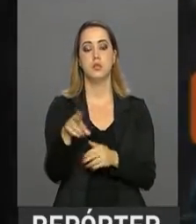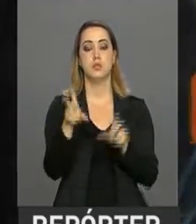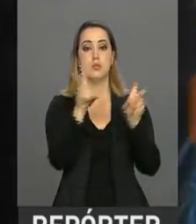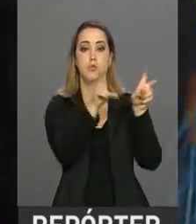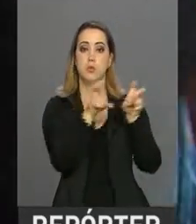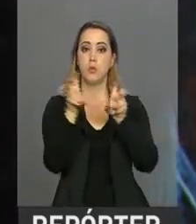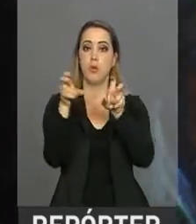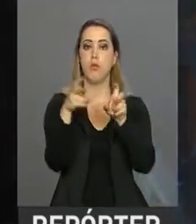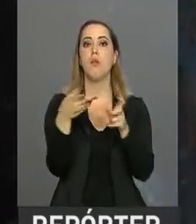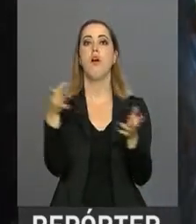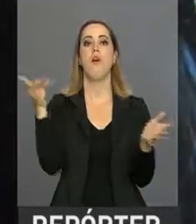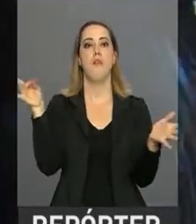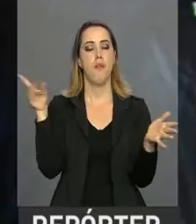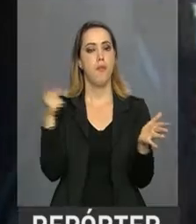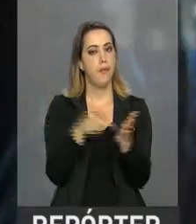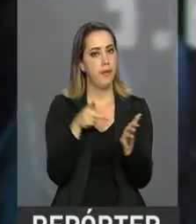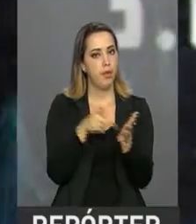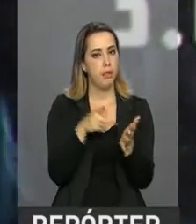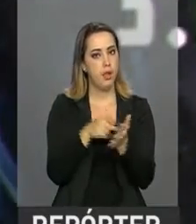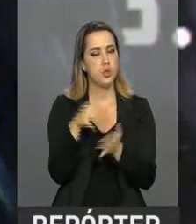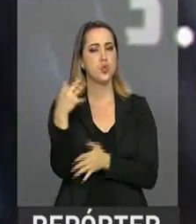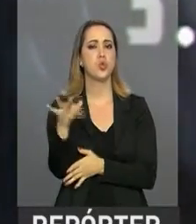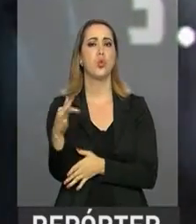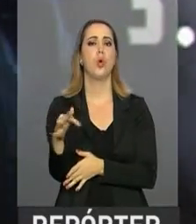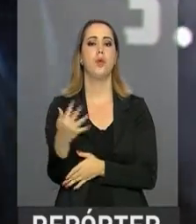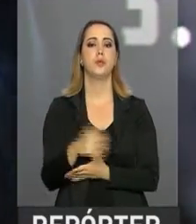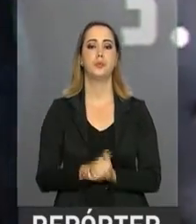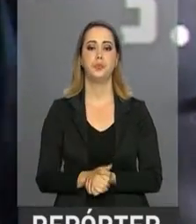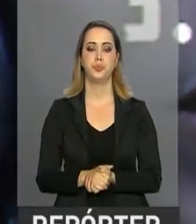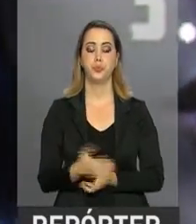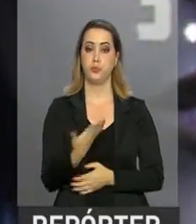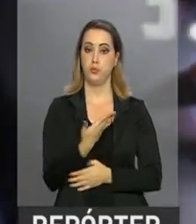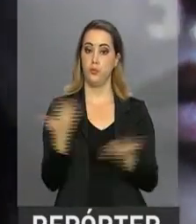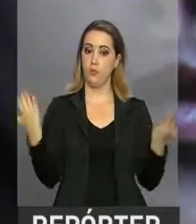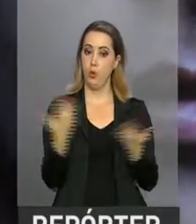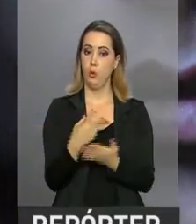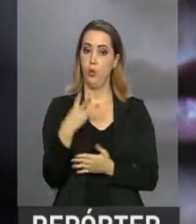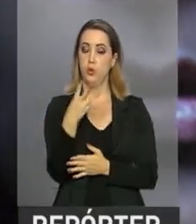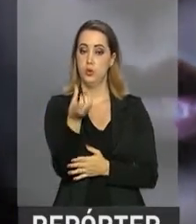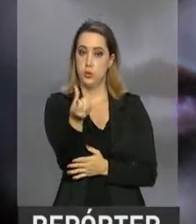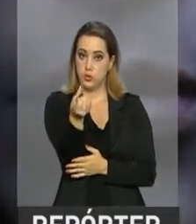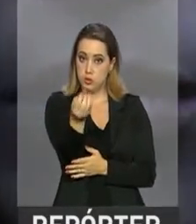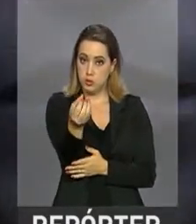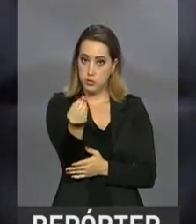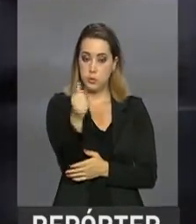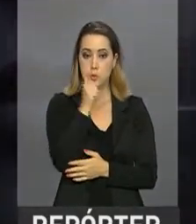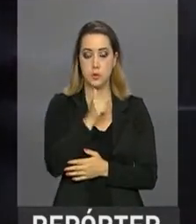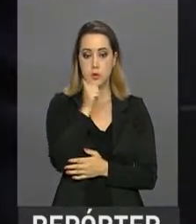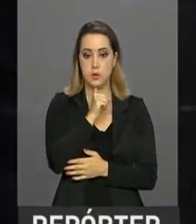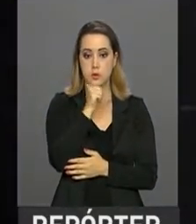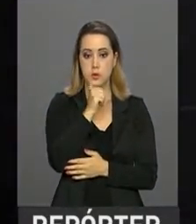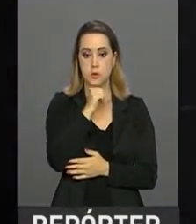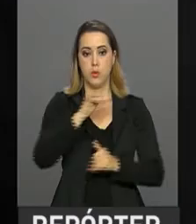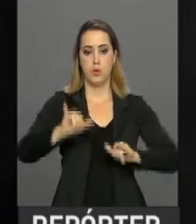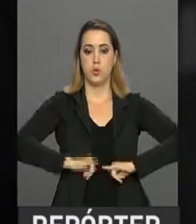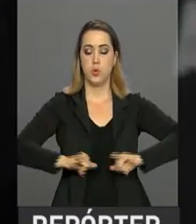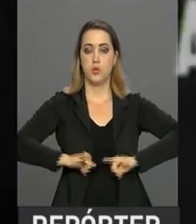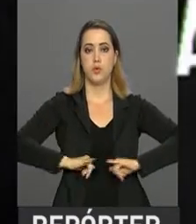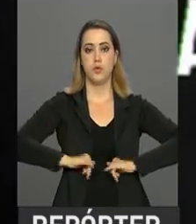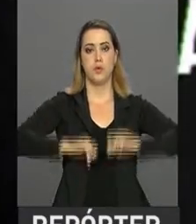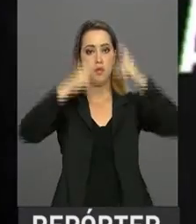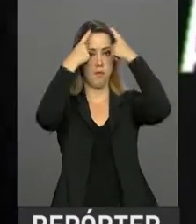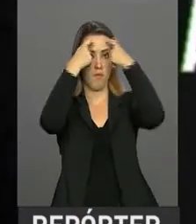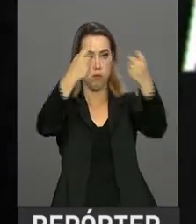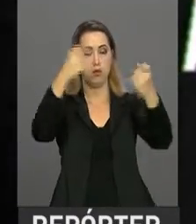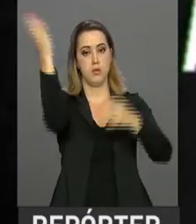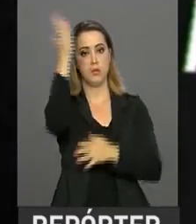A Verdade Dói. Só no dia de hoje, 3.600 mulheres vão sofrer violência no Brasil.